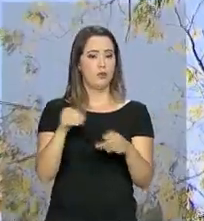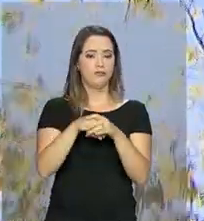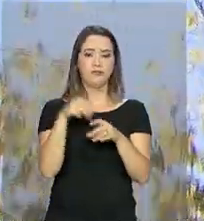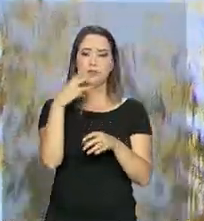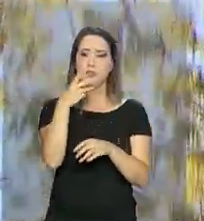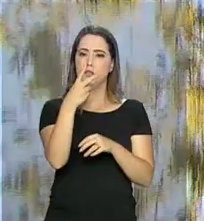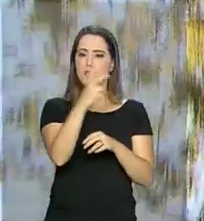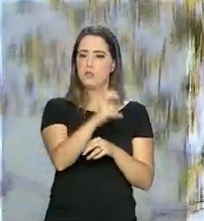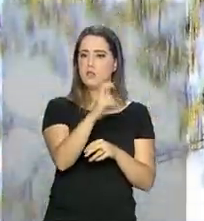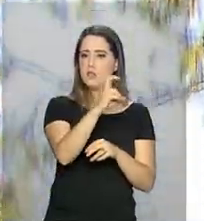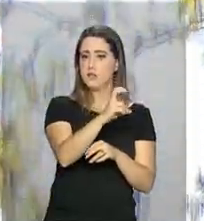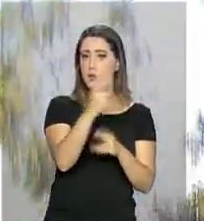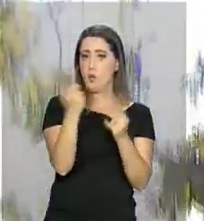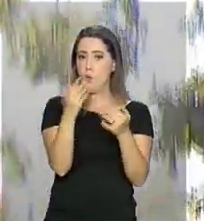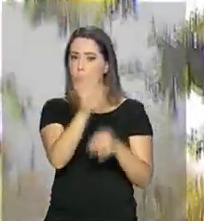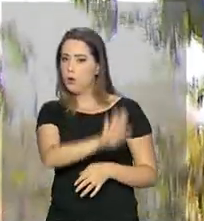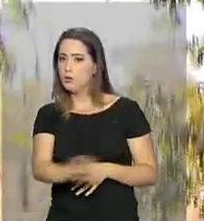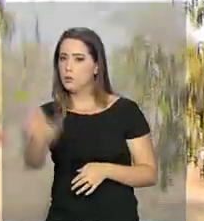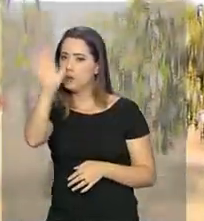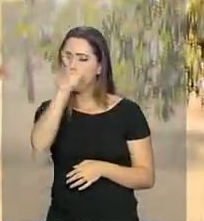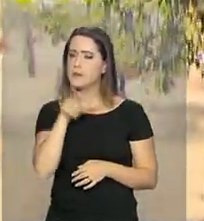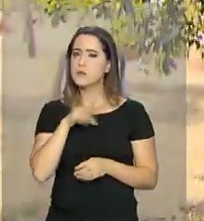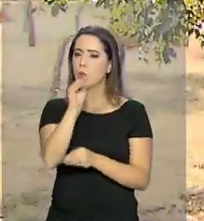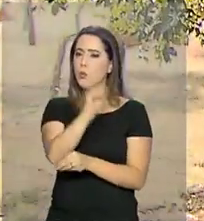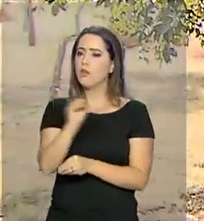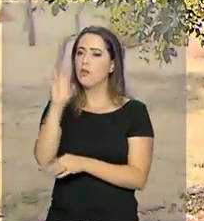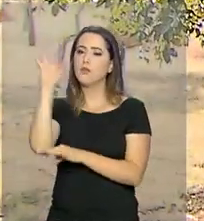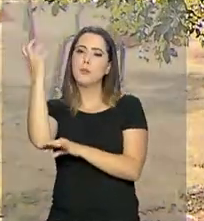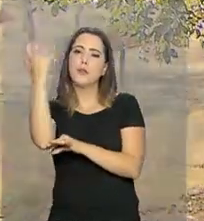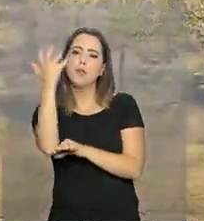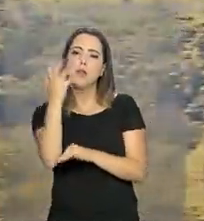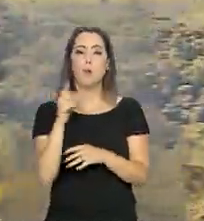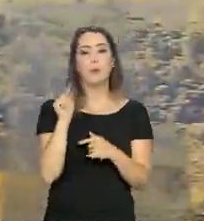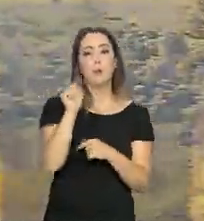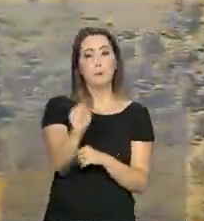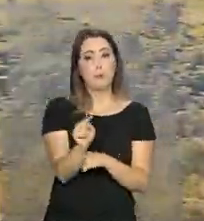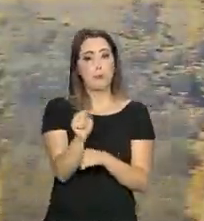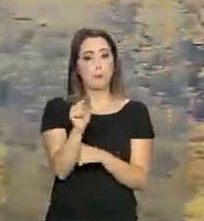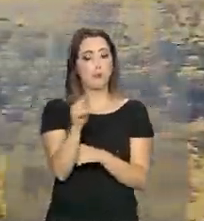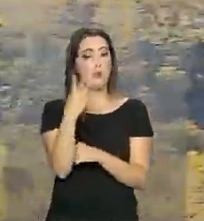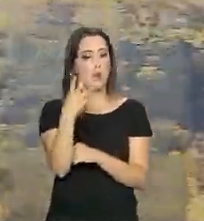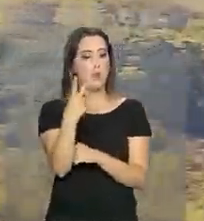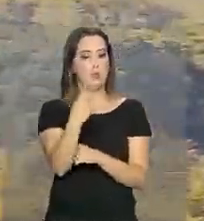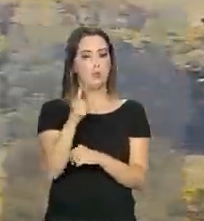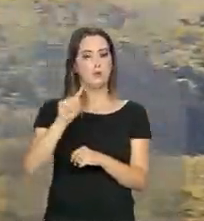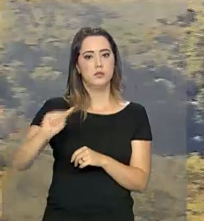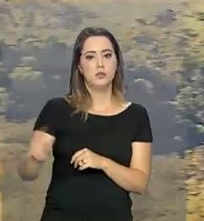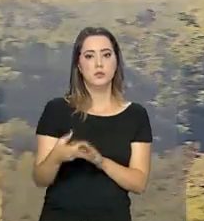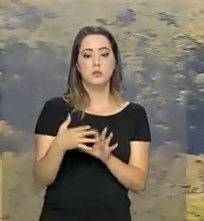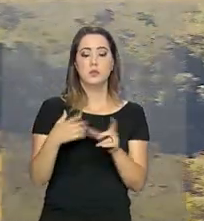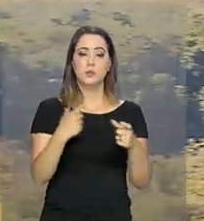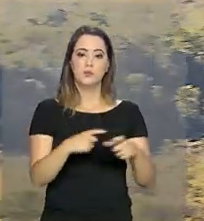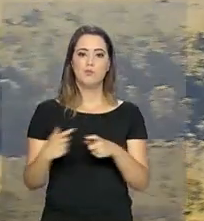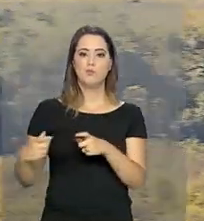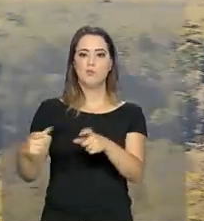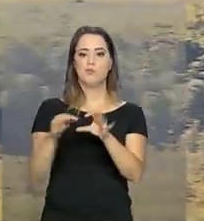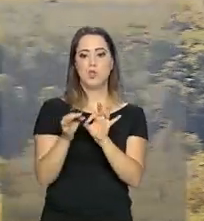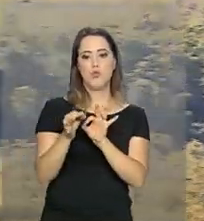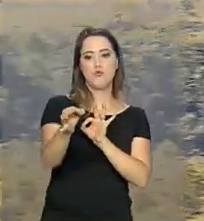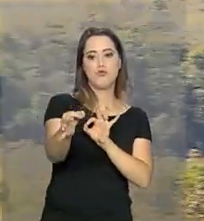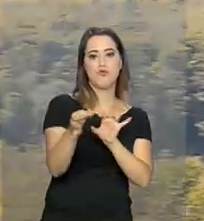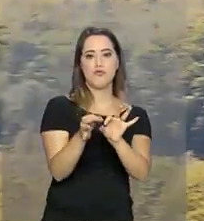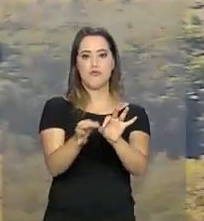unidades federais de conservação que existem no brasil dos 42 mil hectares de extensão o que